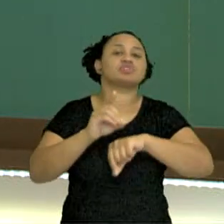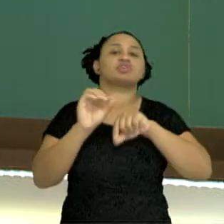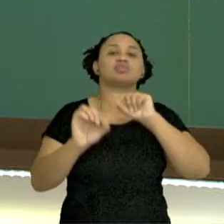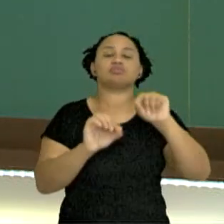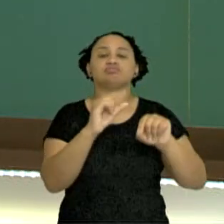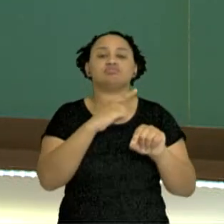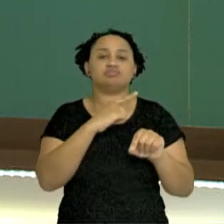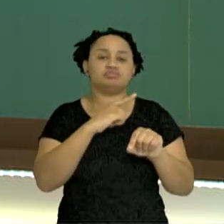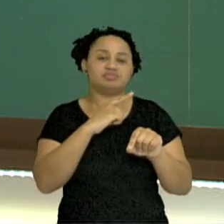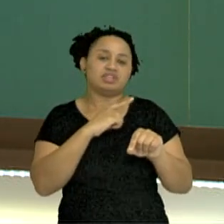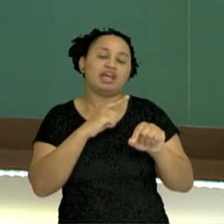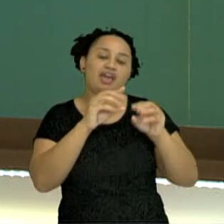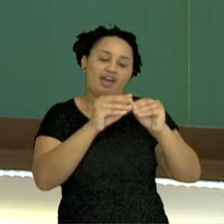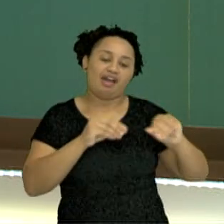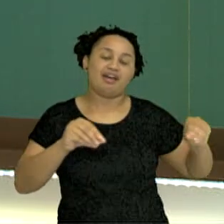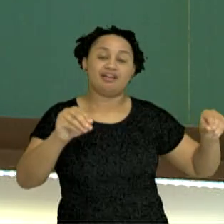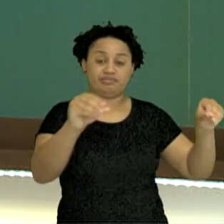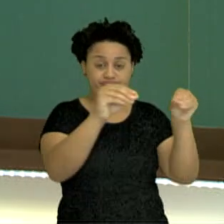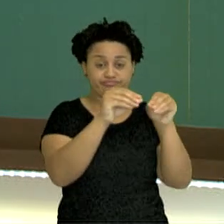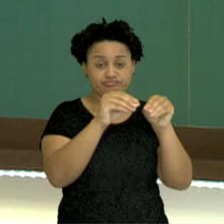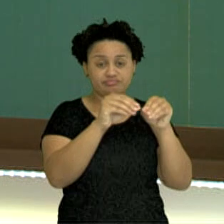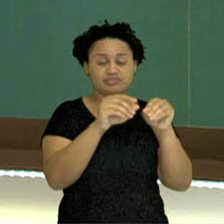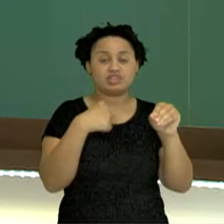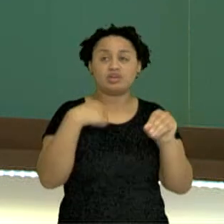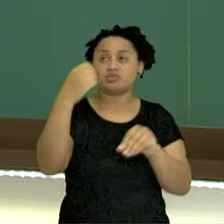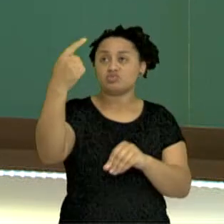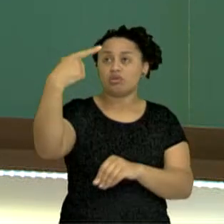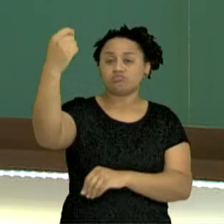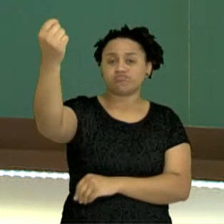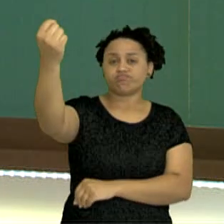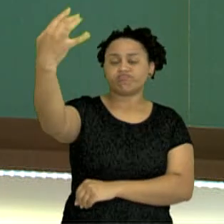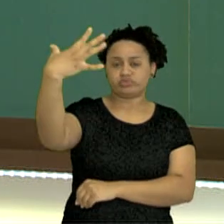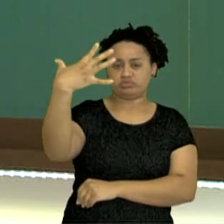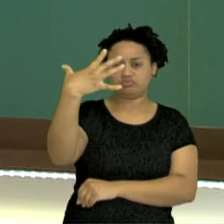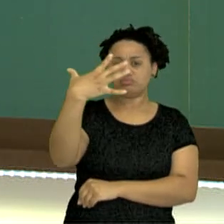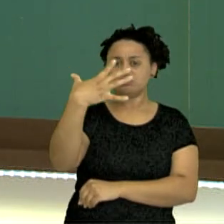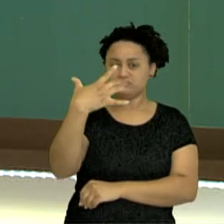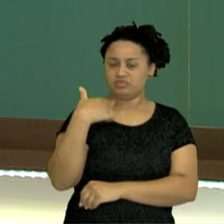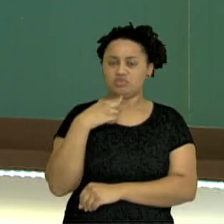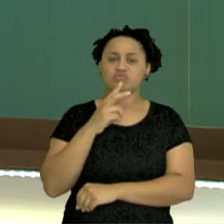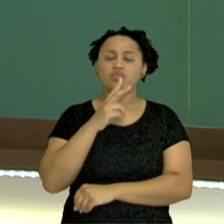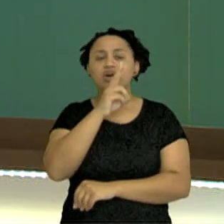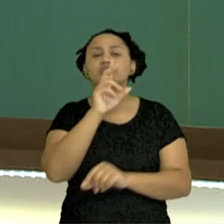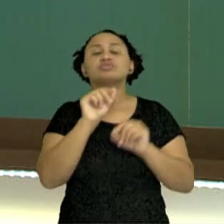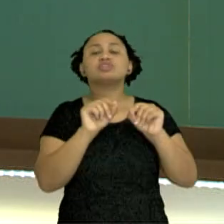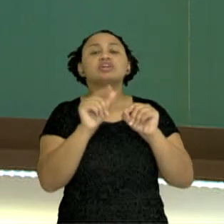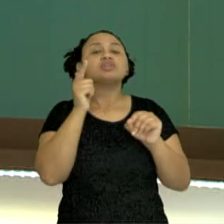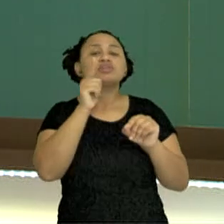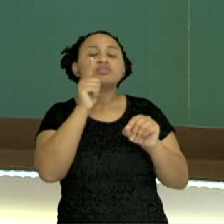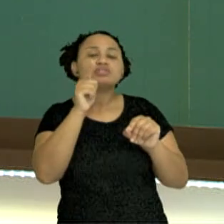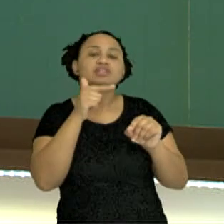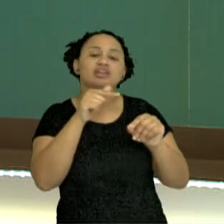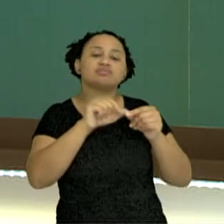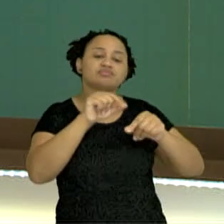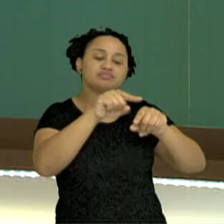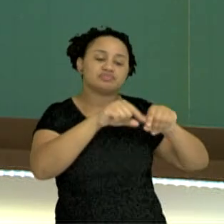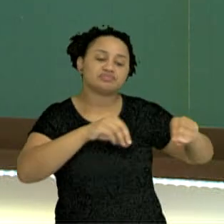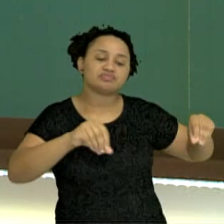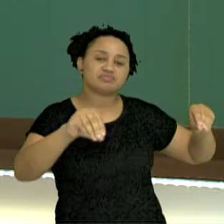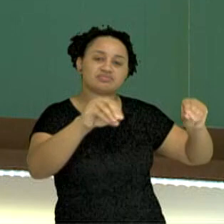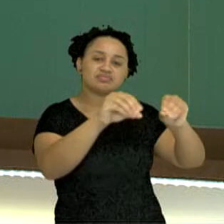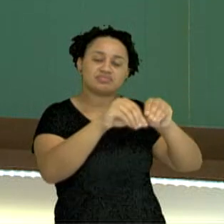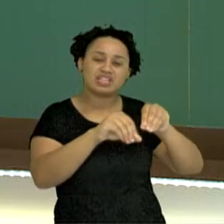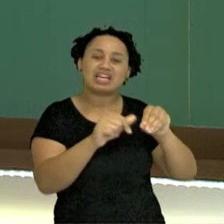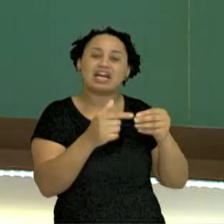compostos principalmente por areia, a radiação solar que atinge os solos do deserto consegue fazer com que aquela areia venha a